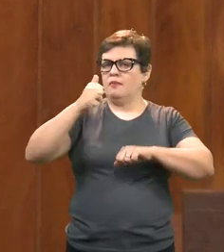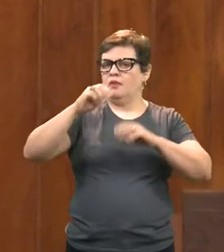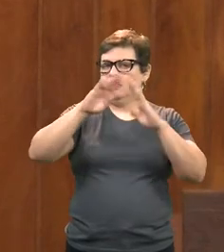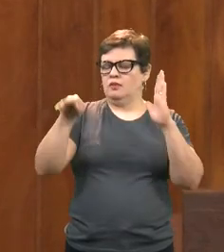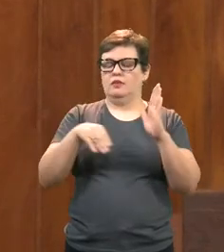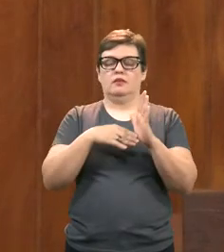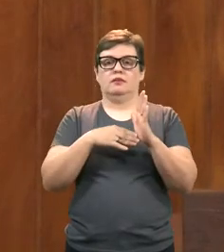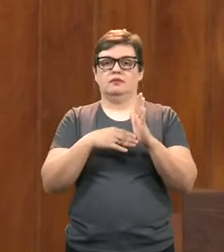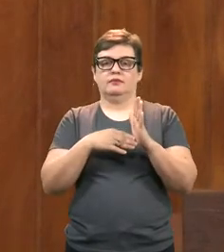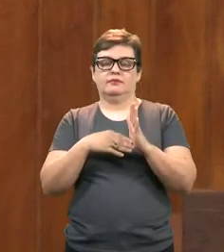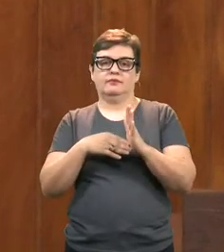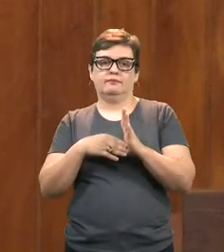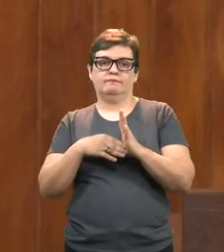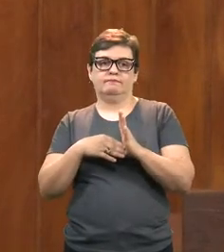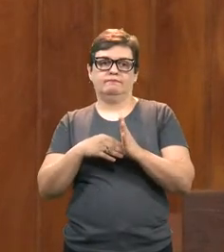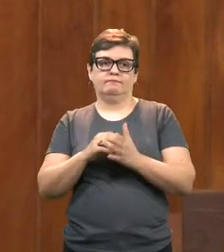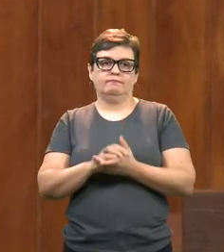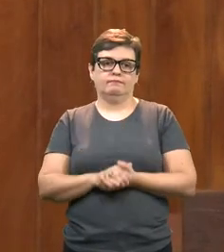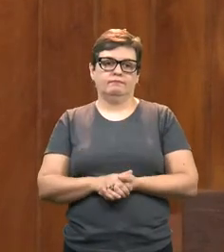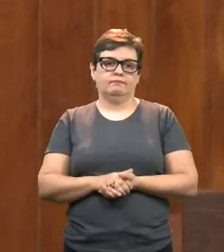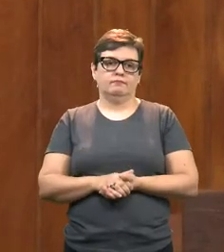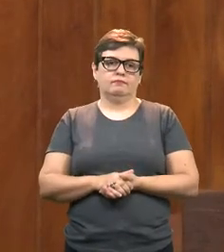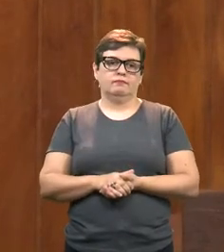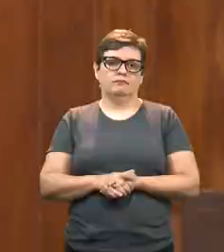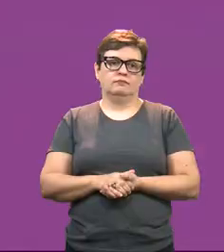o melhor resultado, né?